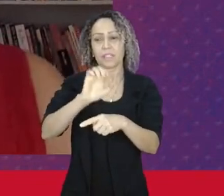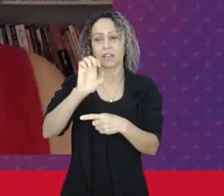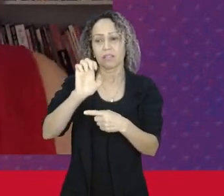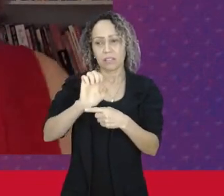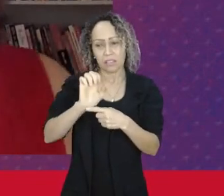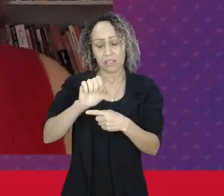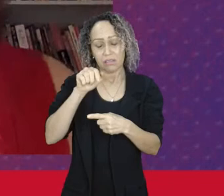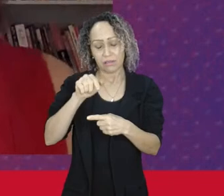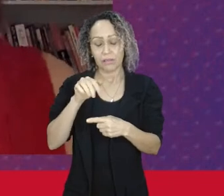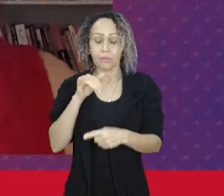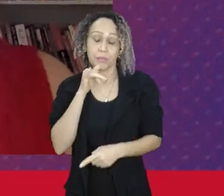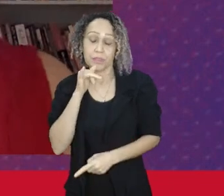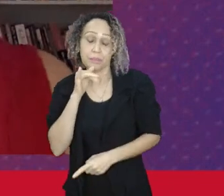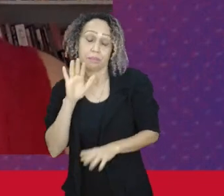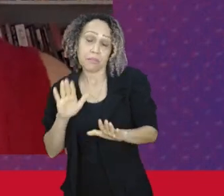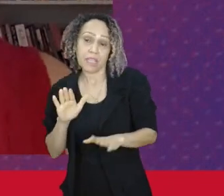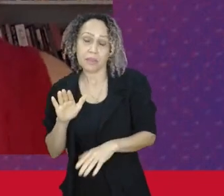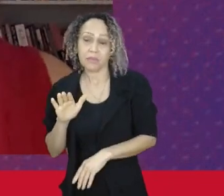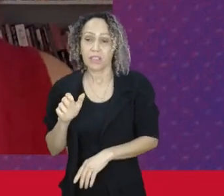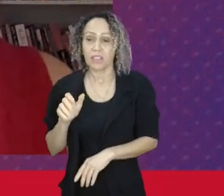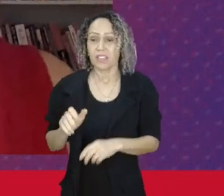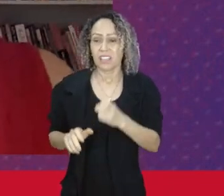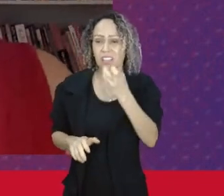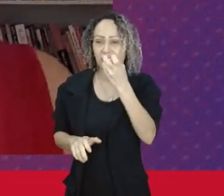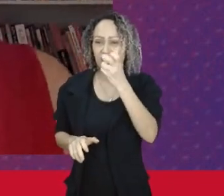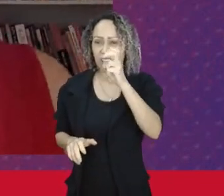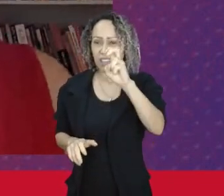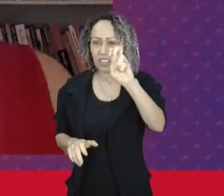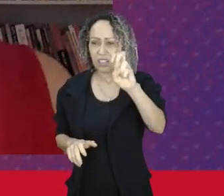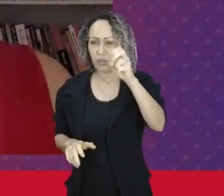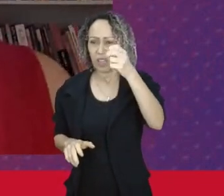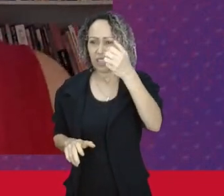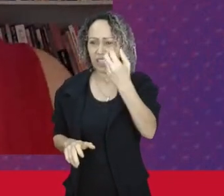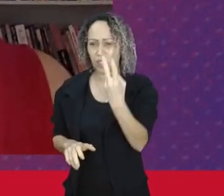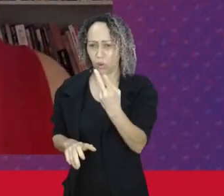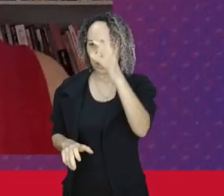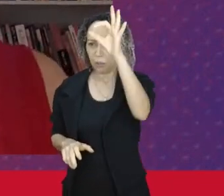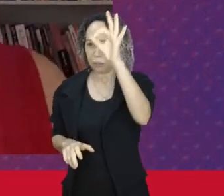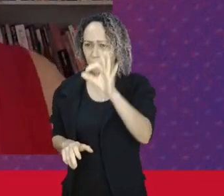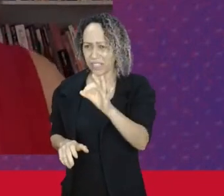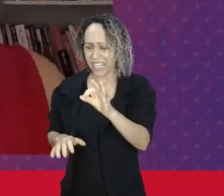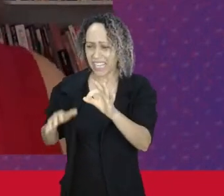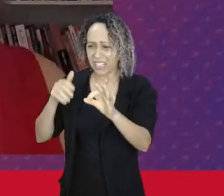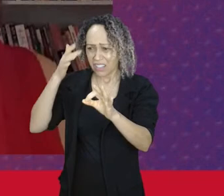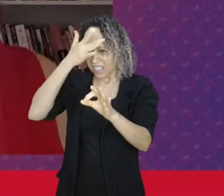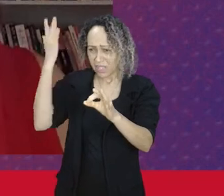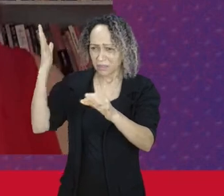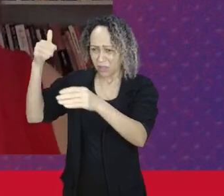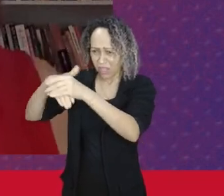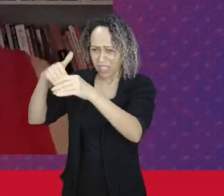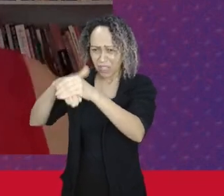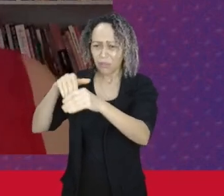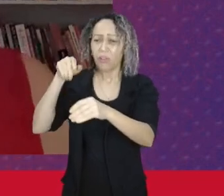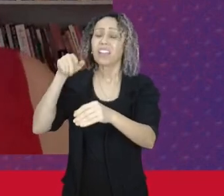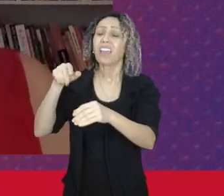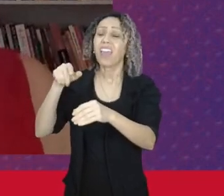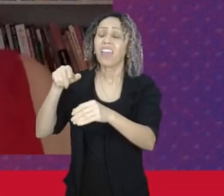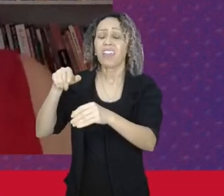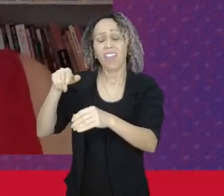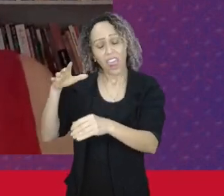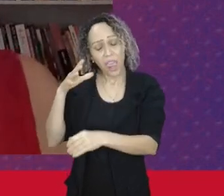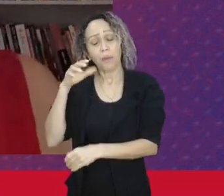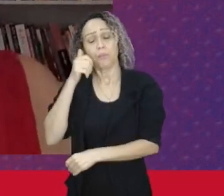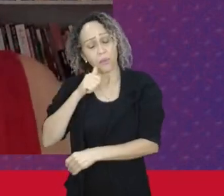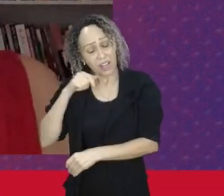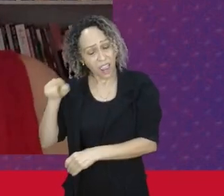que 52% do eleitorado brasileiro seja de mulheres. Então, as próprias mulheres ainda não estão